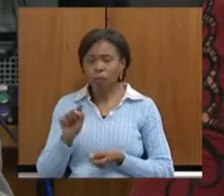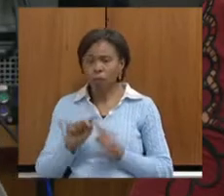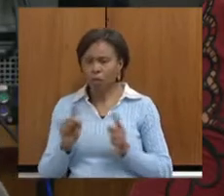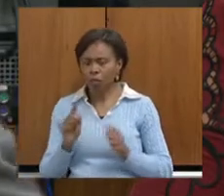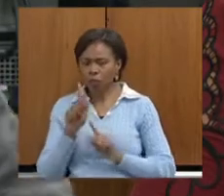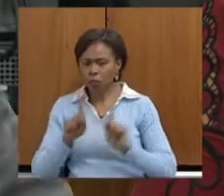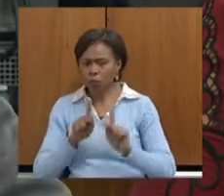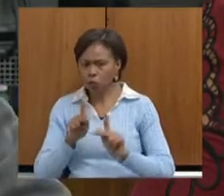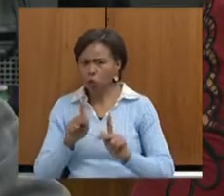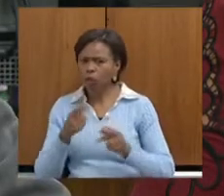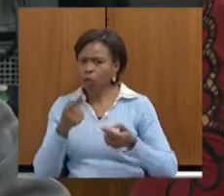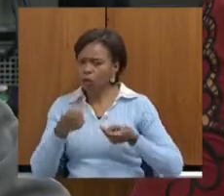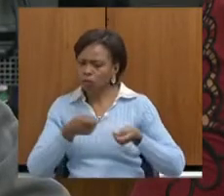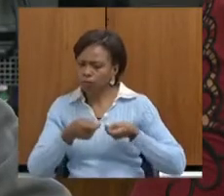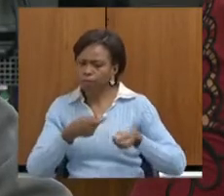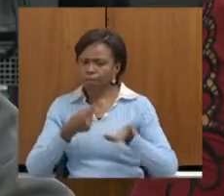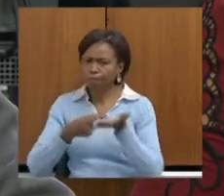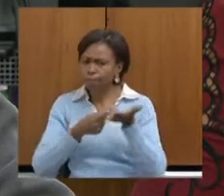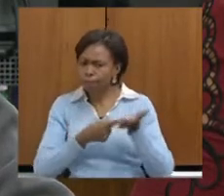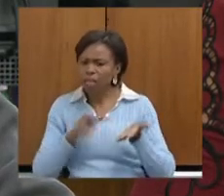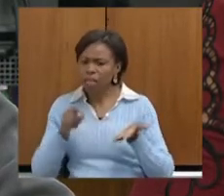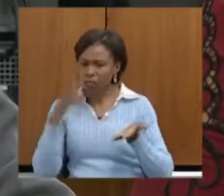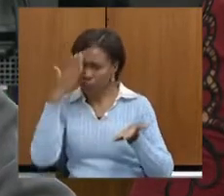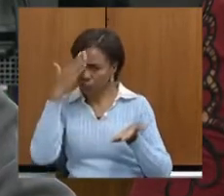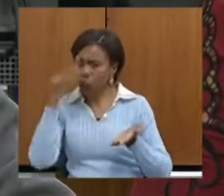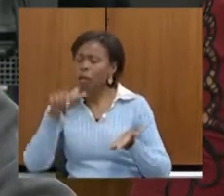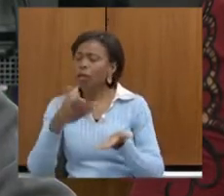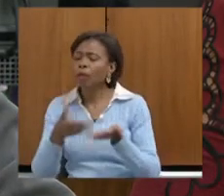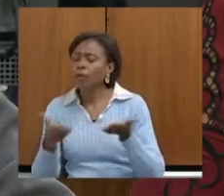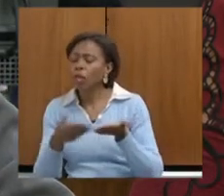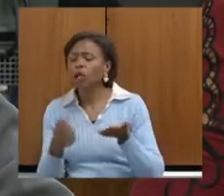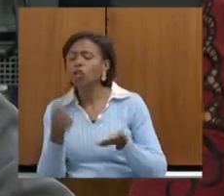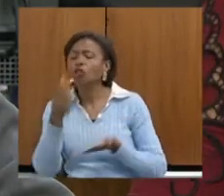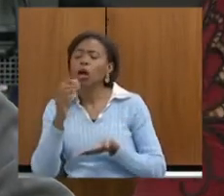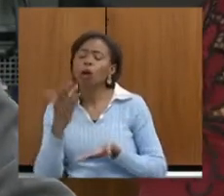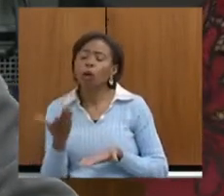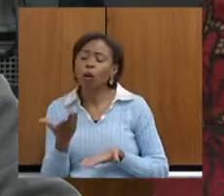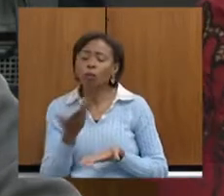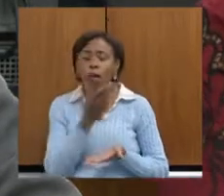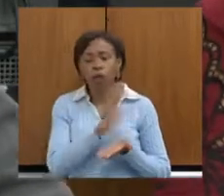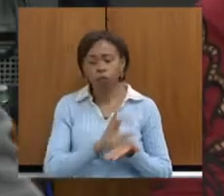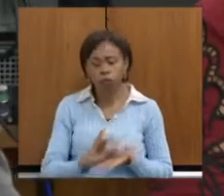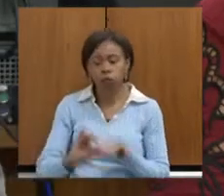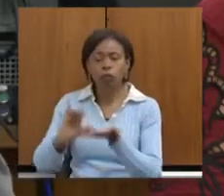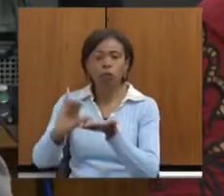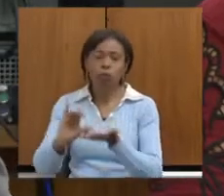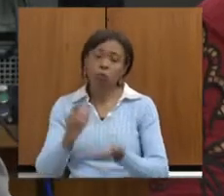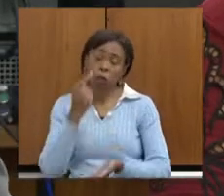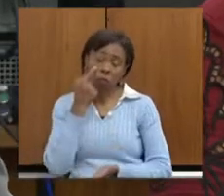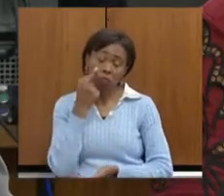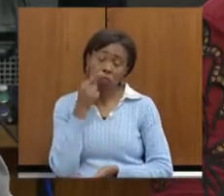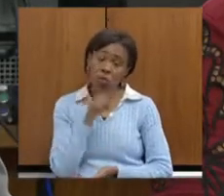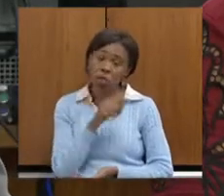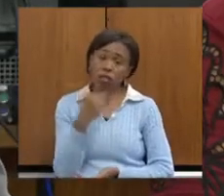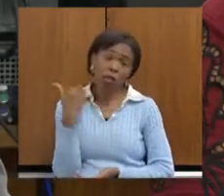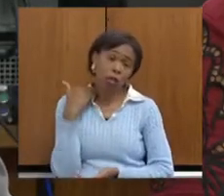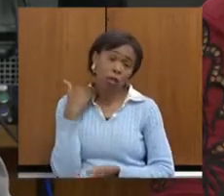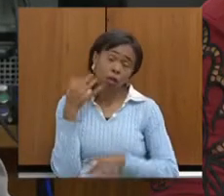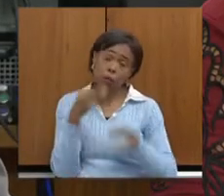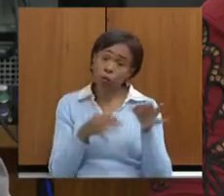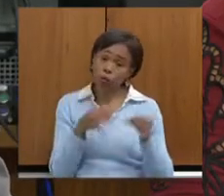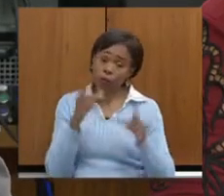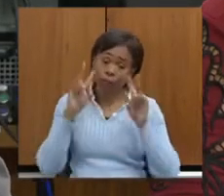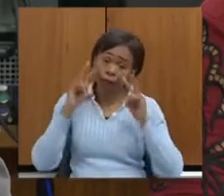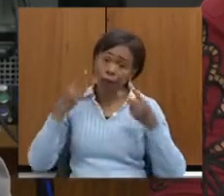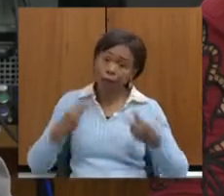perdeu e quanto que vale né E aí nós tem que não tô com sede de luta para ver como é que a juíza né é